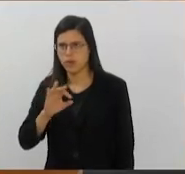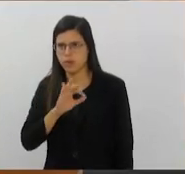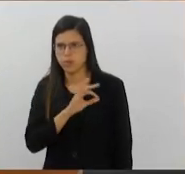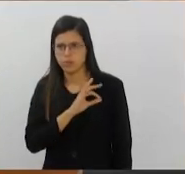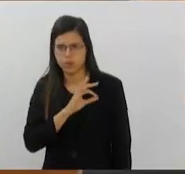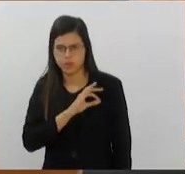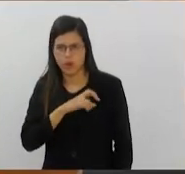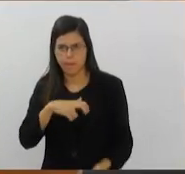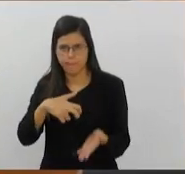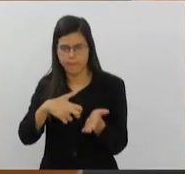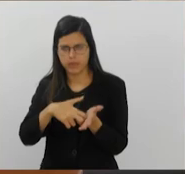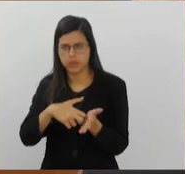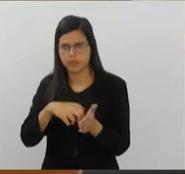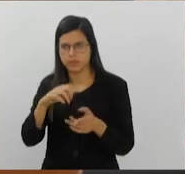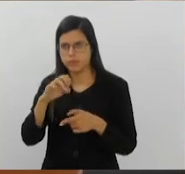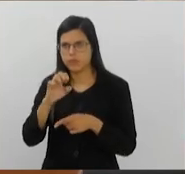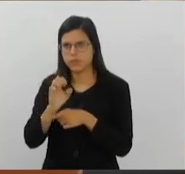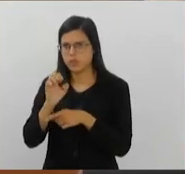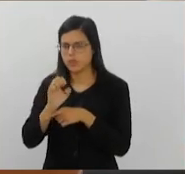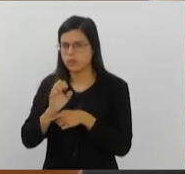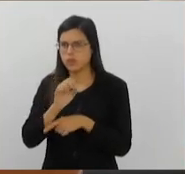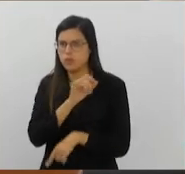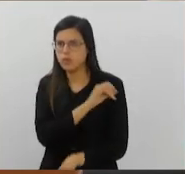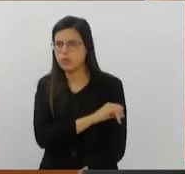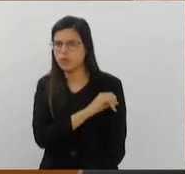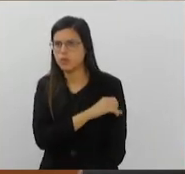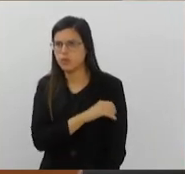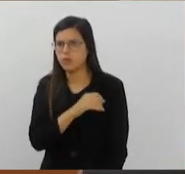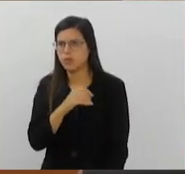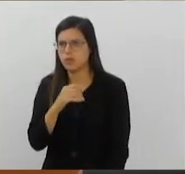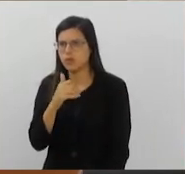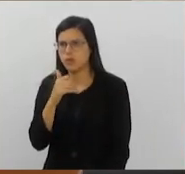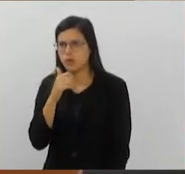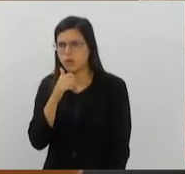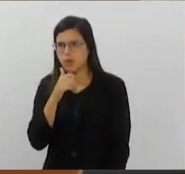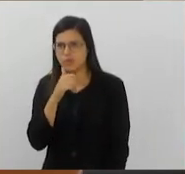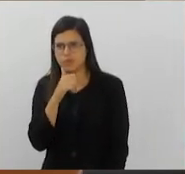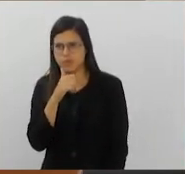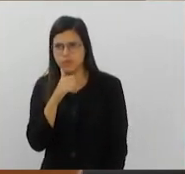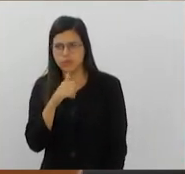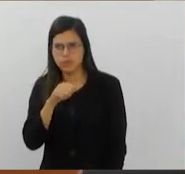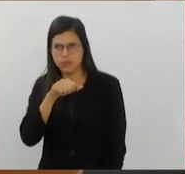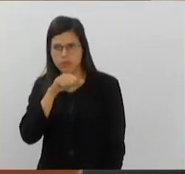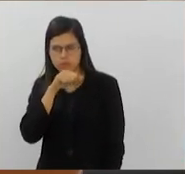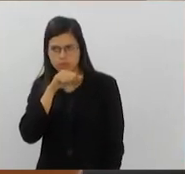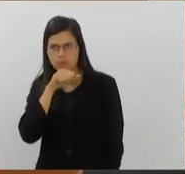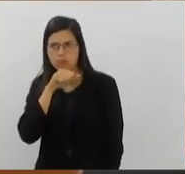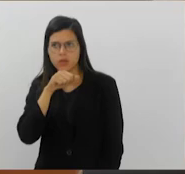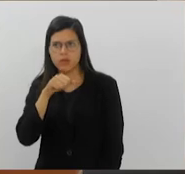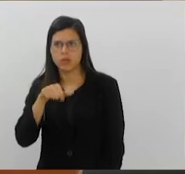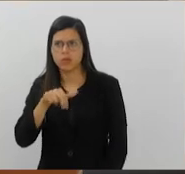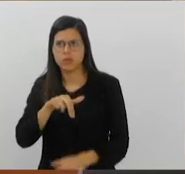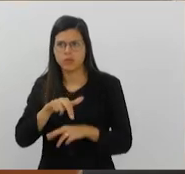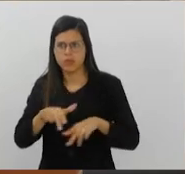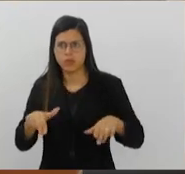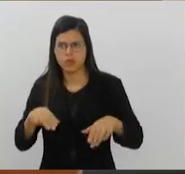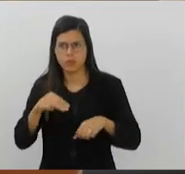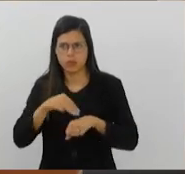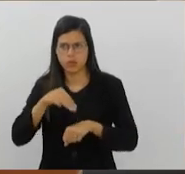Estado do Rio de Janeiro, sou mãe pela diversidade, mestranda da UFRJ no